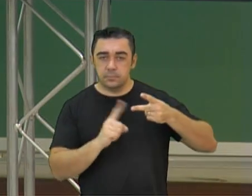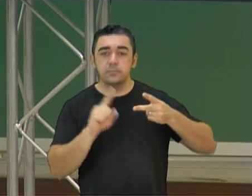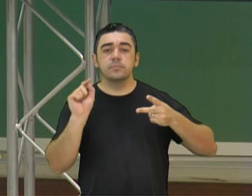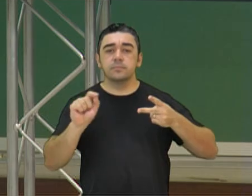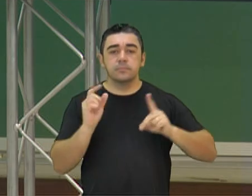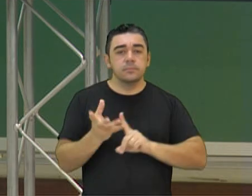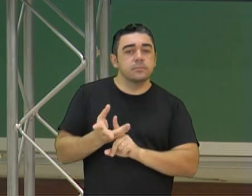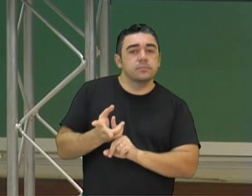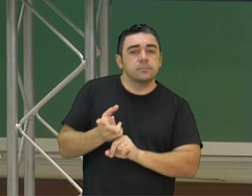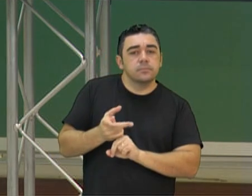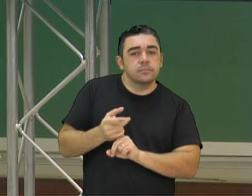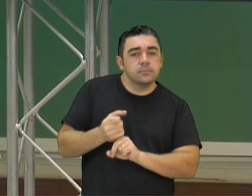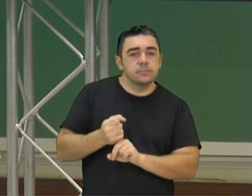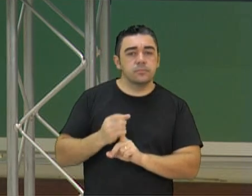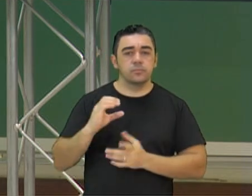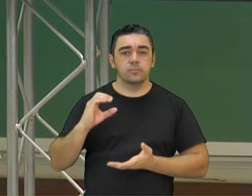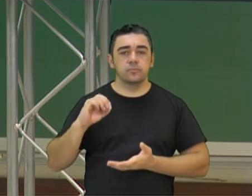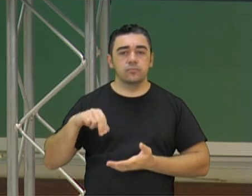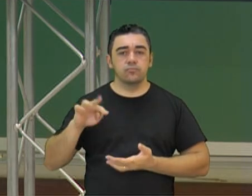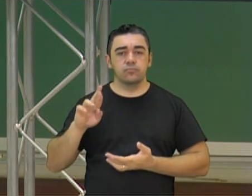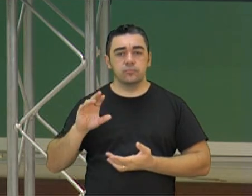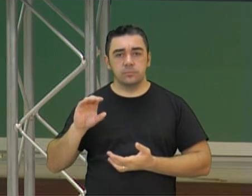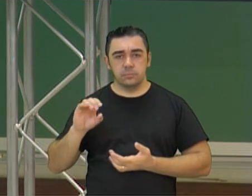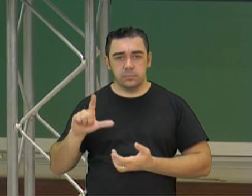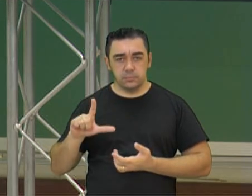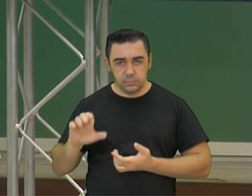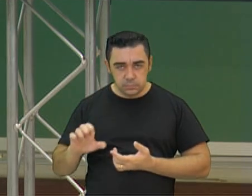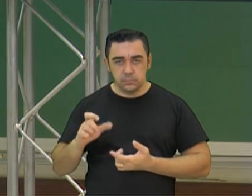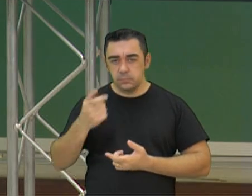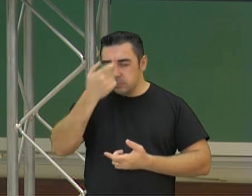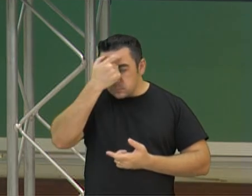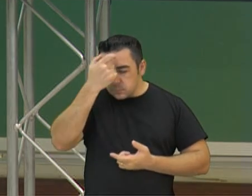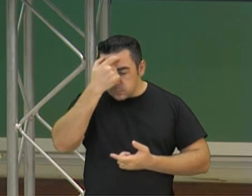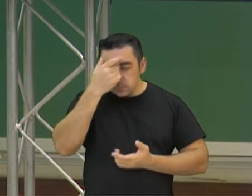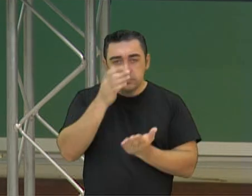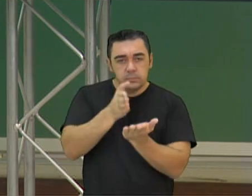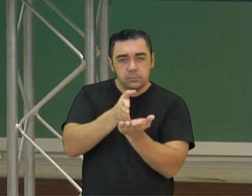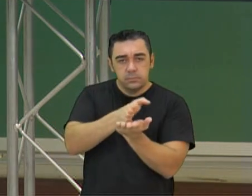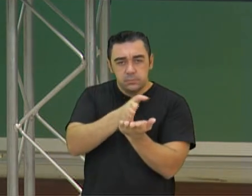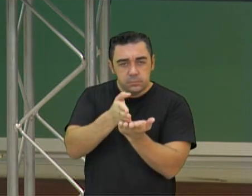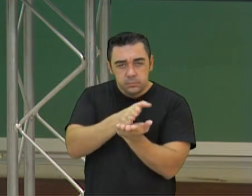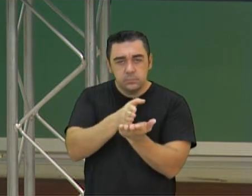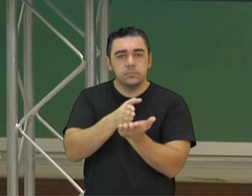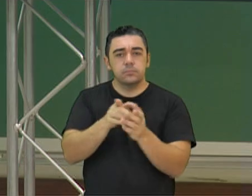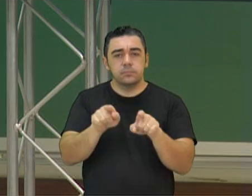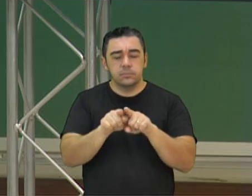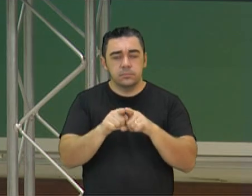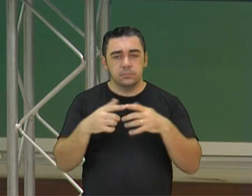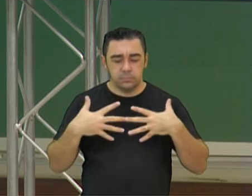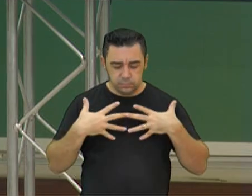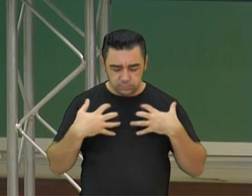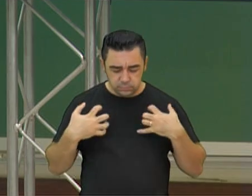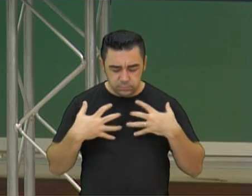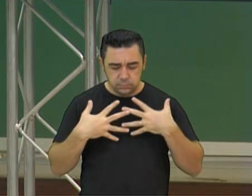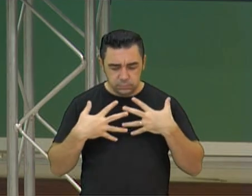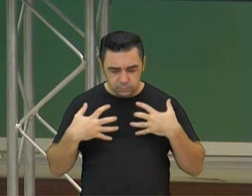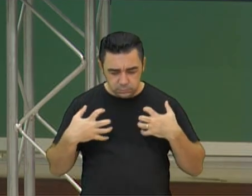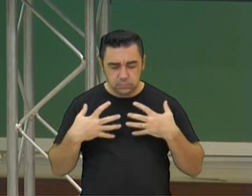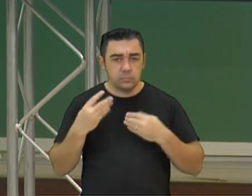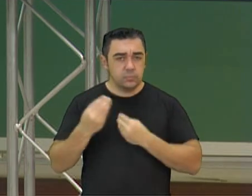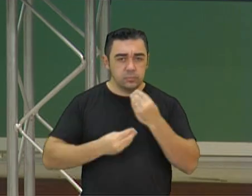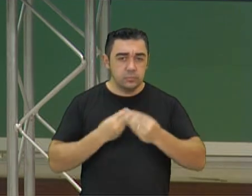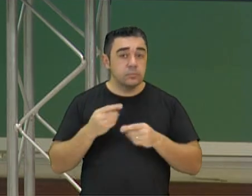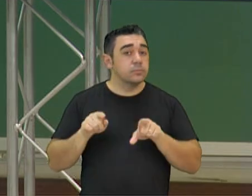é o controle, gente, o controle da mente, o controle do equilíbrio, o controle dos músculos, tá? Então, o